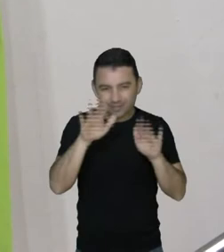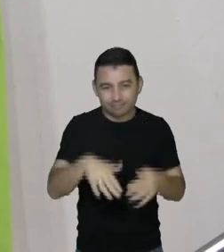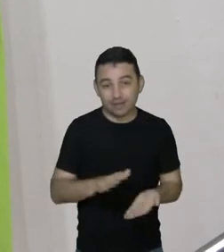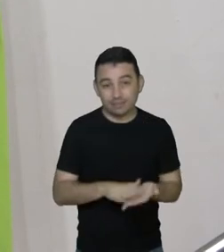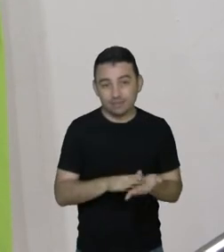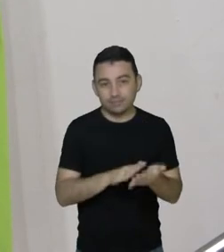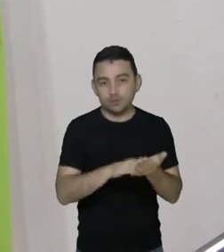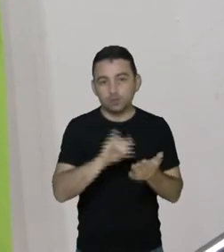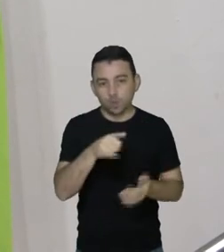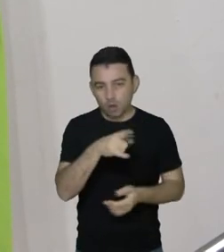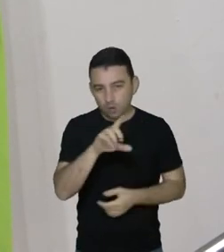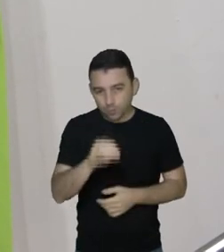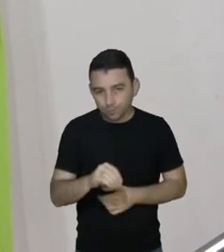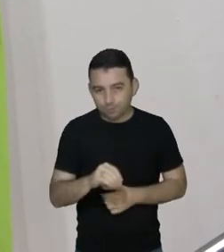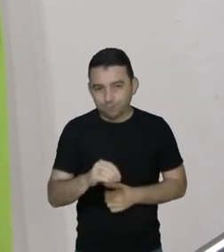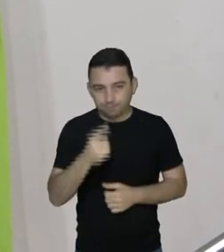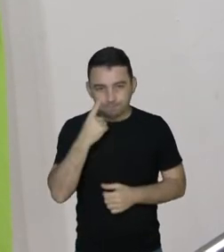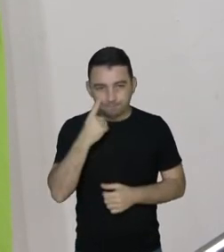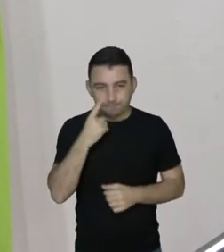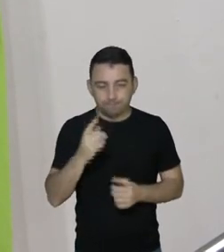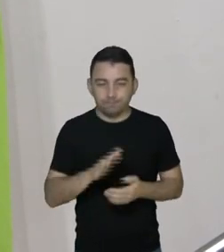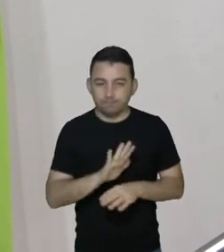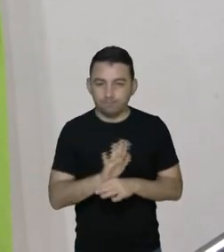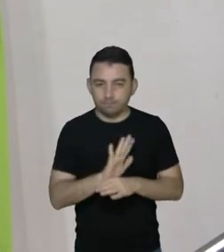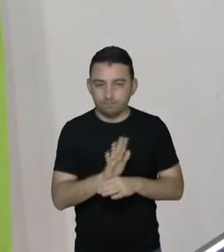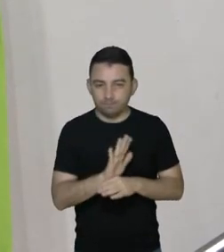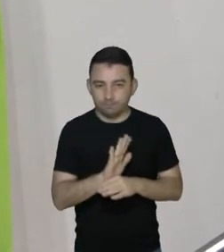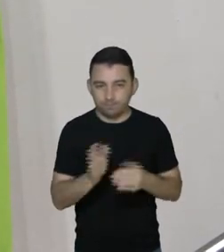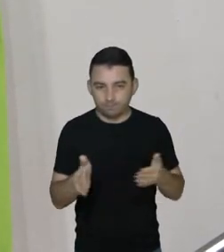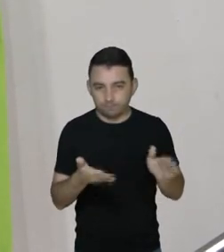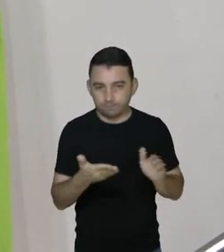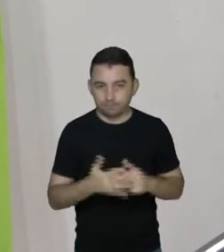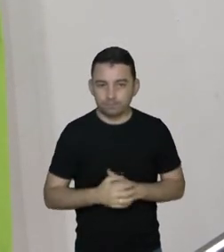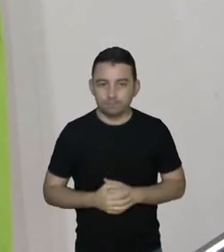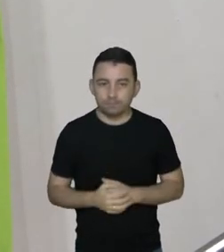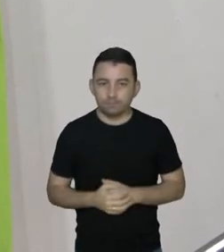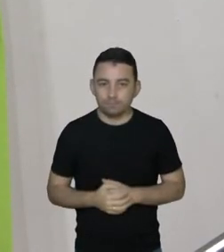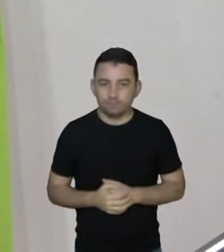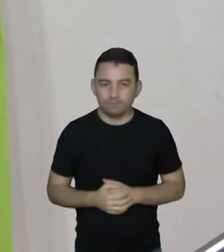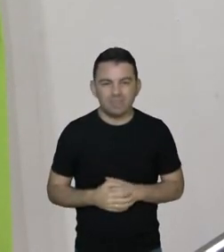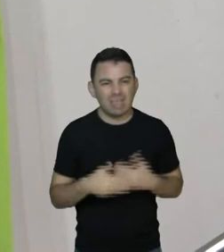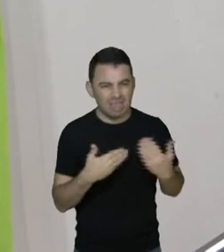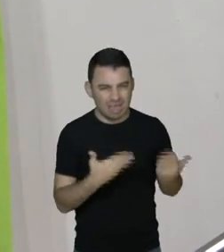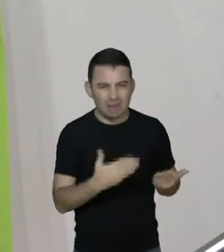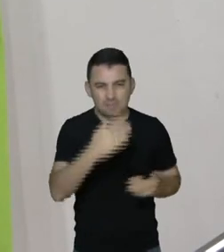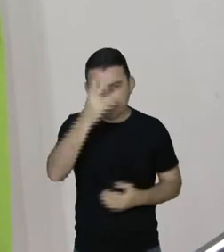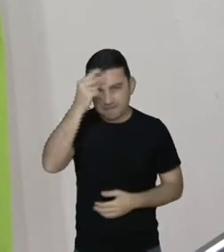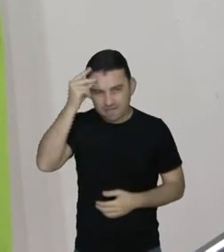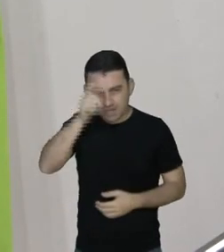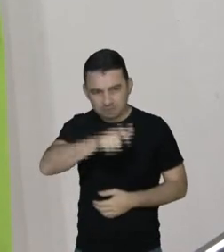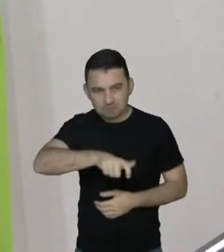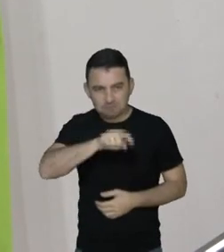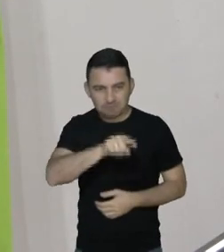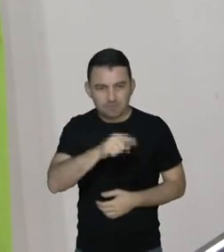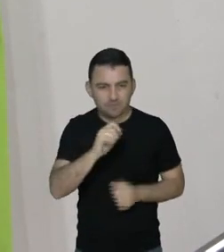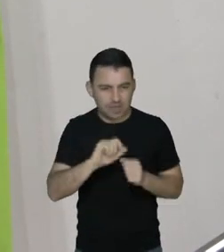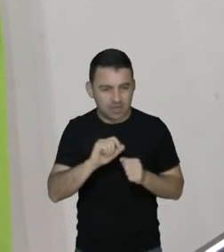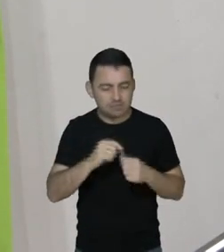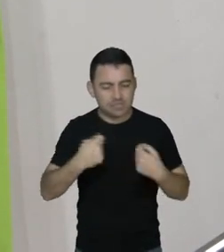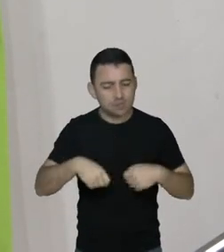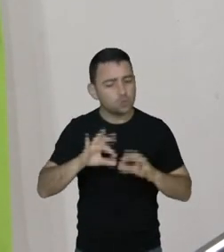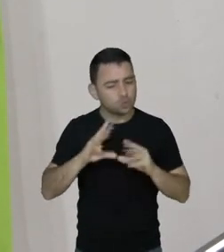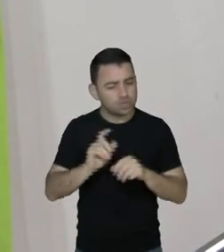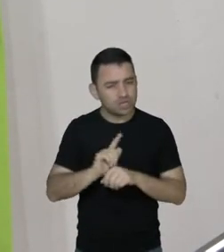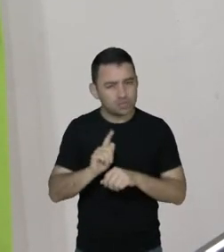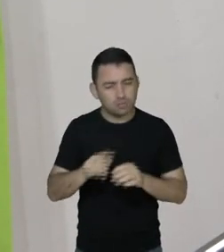João Rodrigues. Gostaria que vocês colocassem para a gente o vídeo 7. Isso que o prefeito João Rodrigues fez é o que todos os gestores, todos os